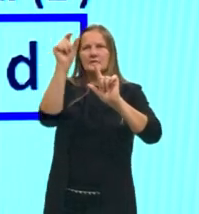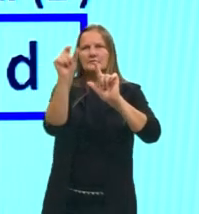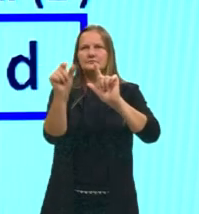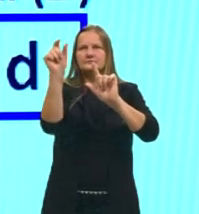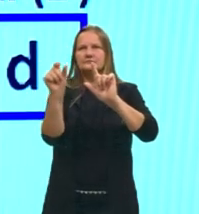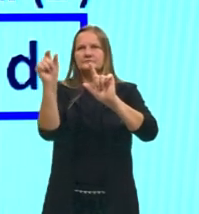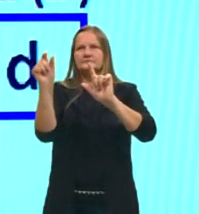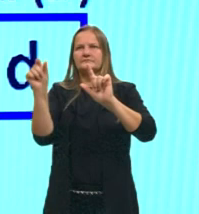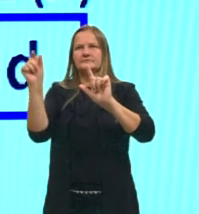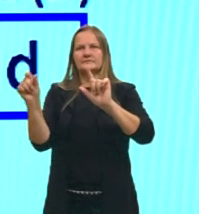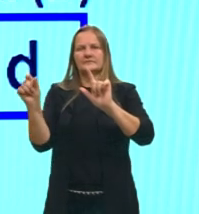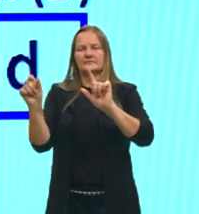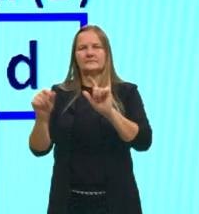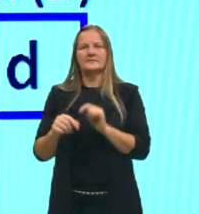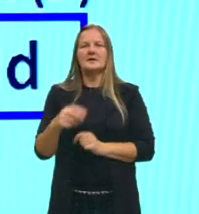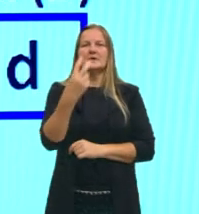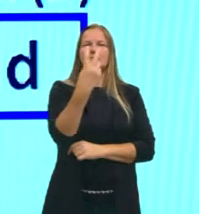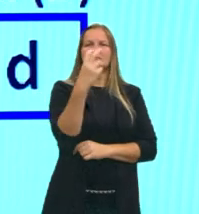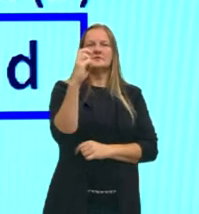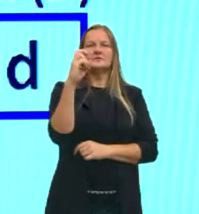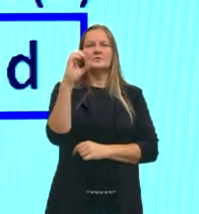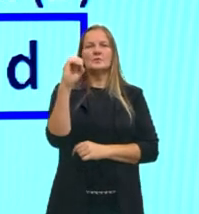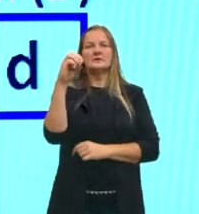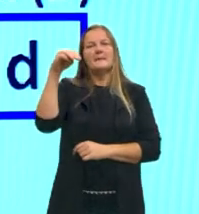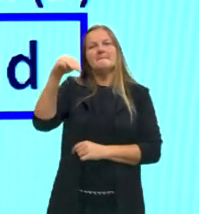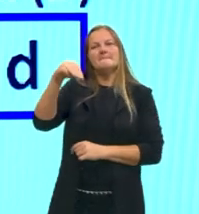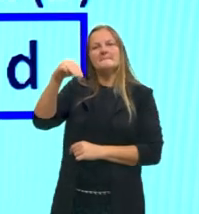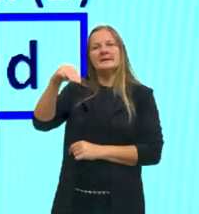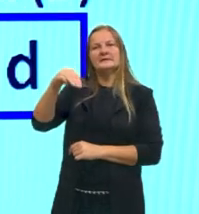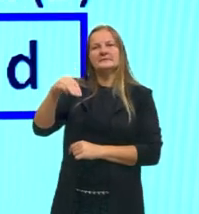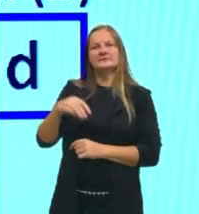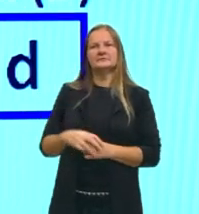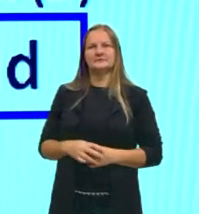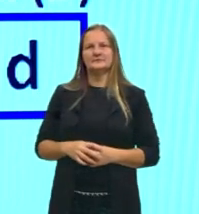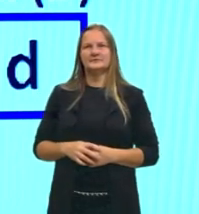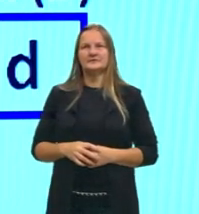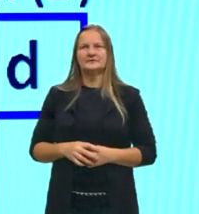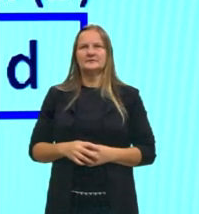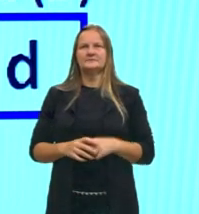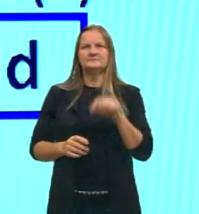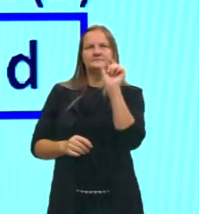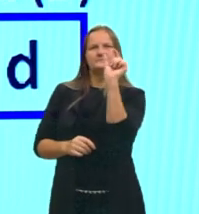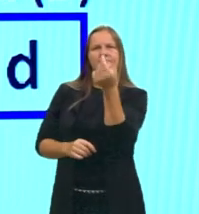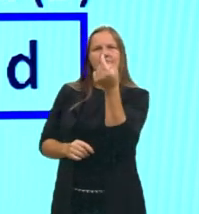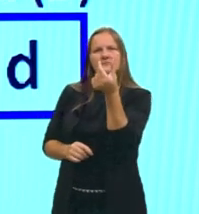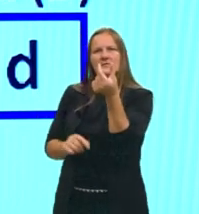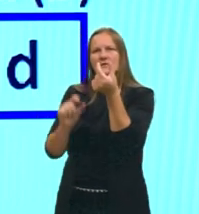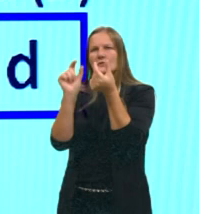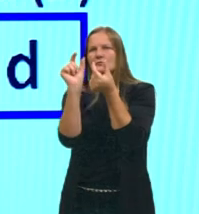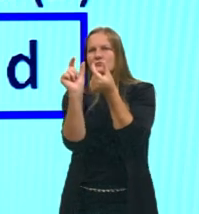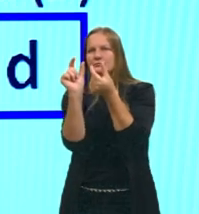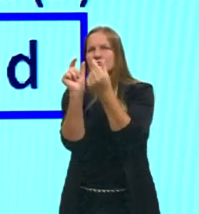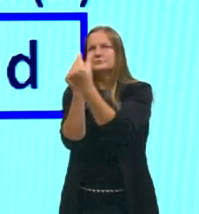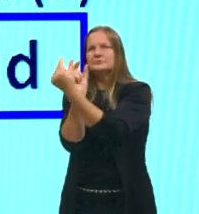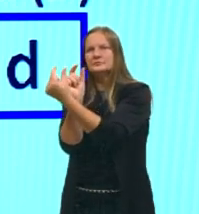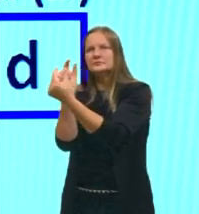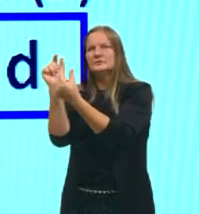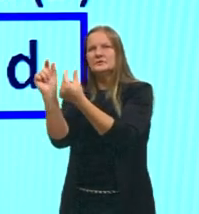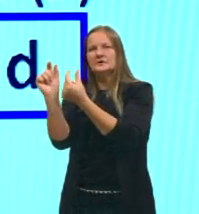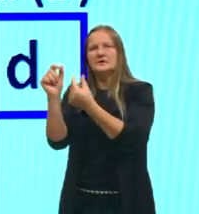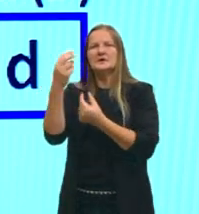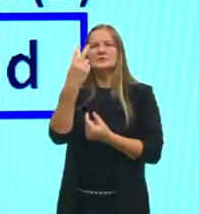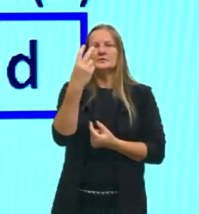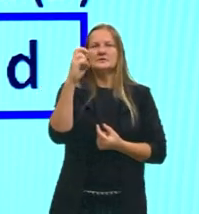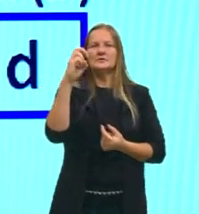tem 250 250 metros ó ó então cada pedacinho desse daqui equivale a 250